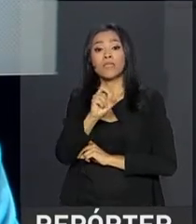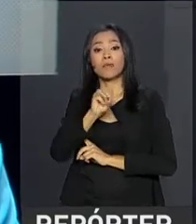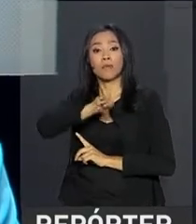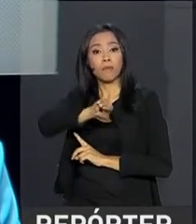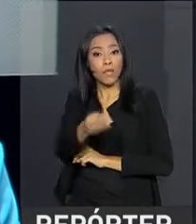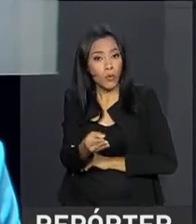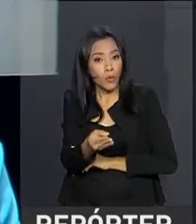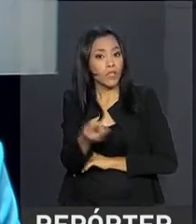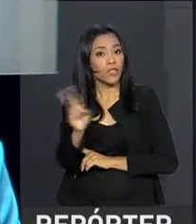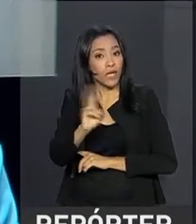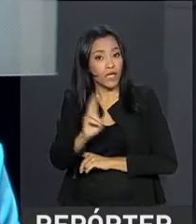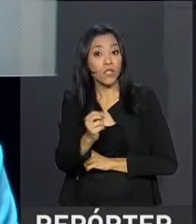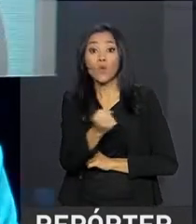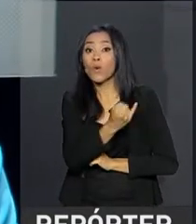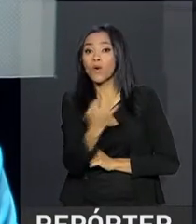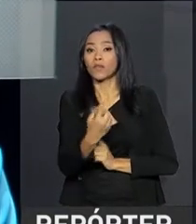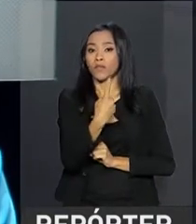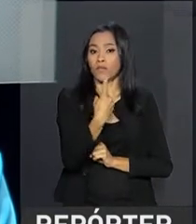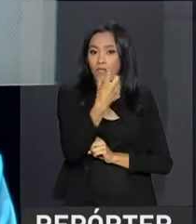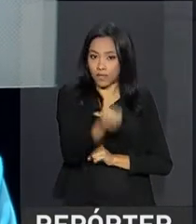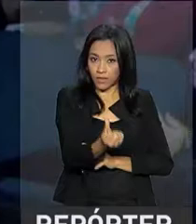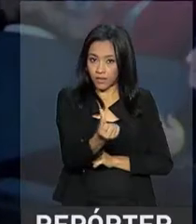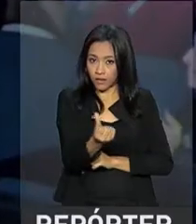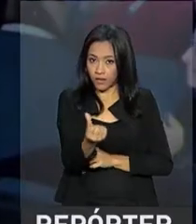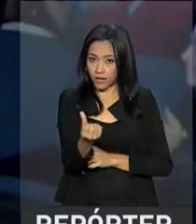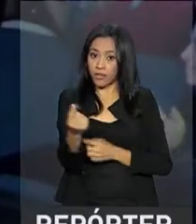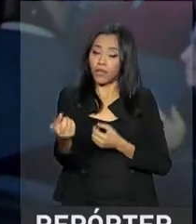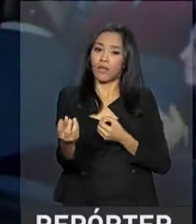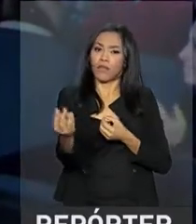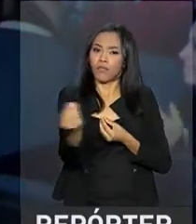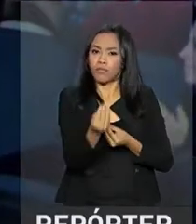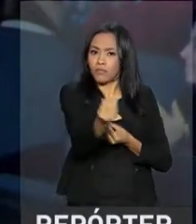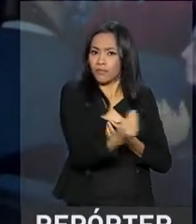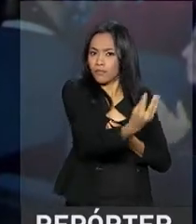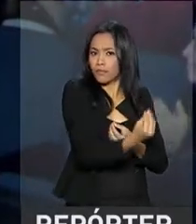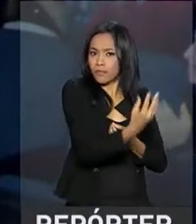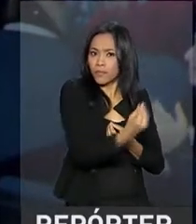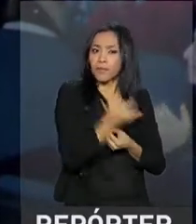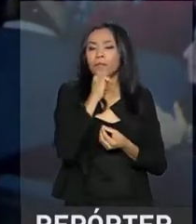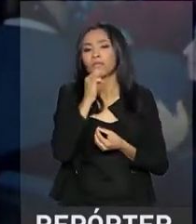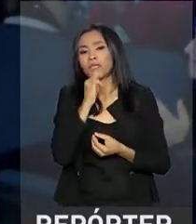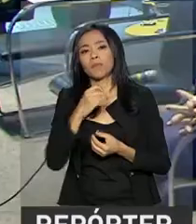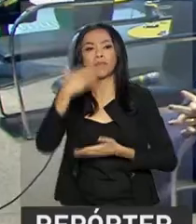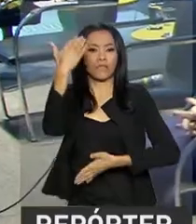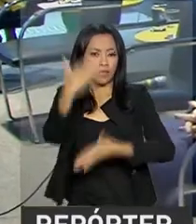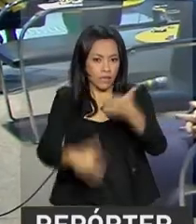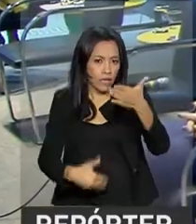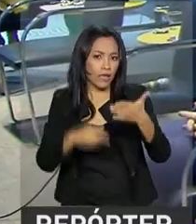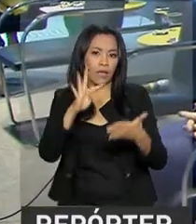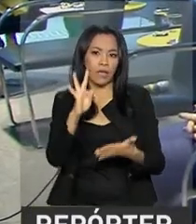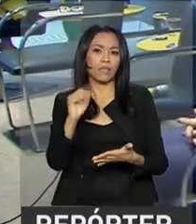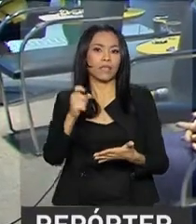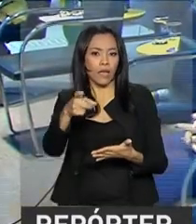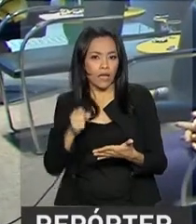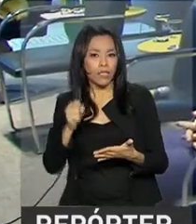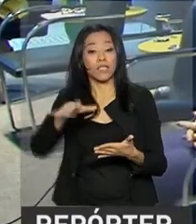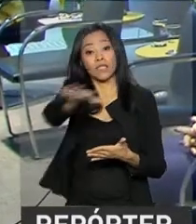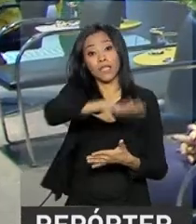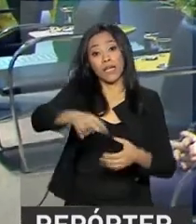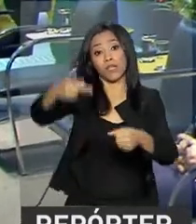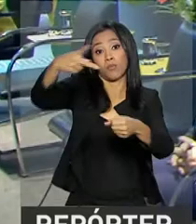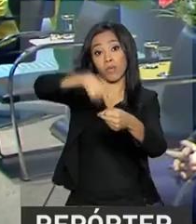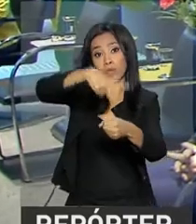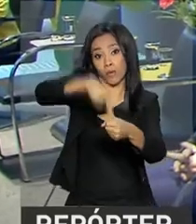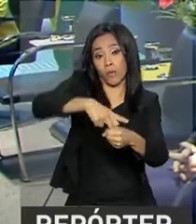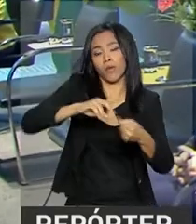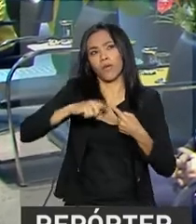partir de 16 fontes de renda entre elas uma porcentagem das taxas cobradas na exploração de petróleo